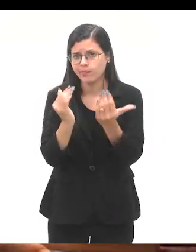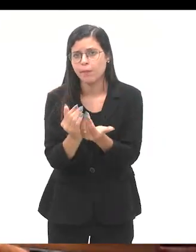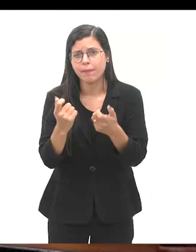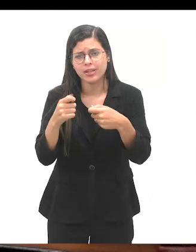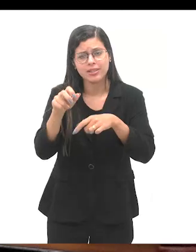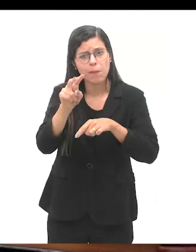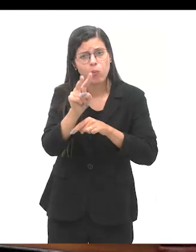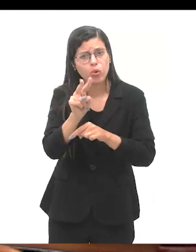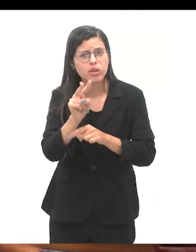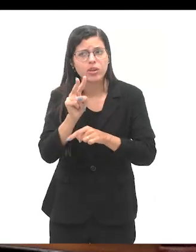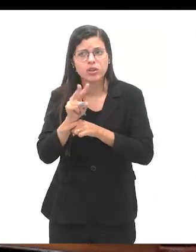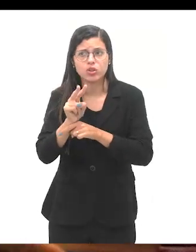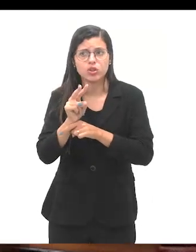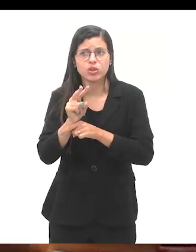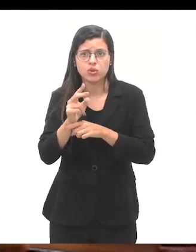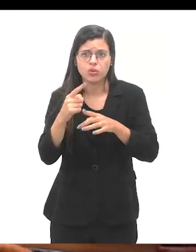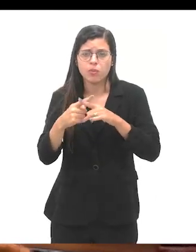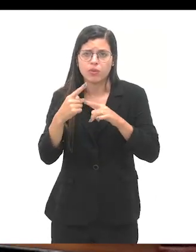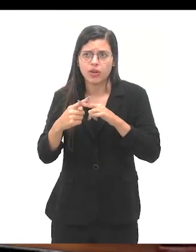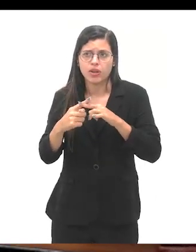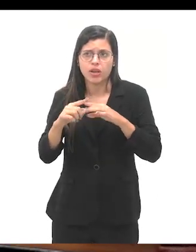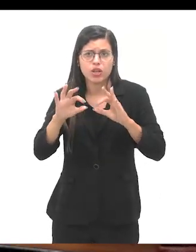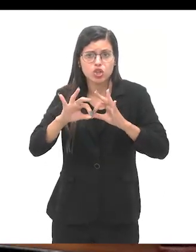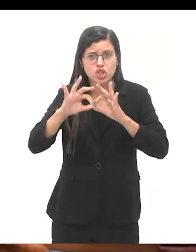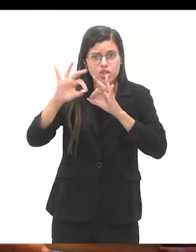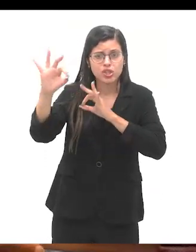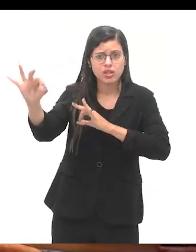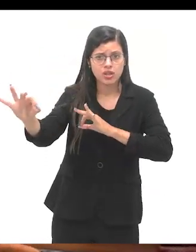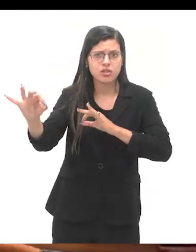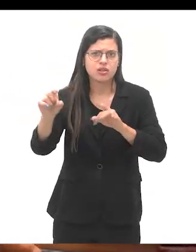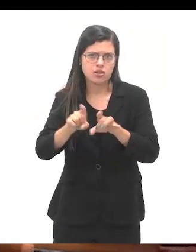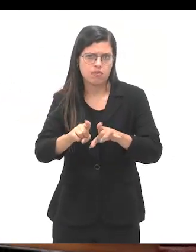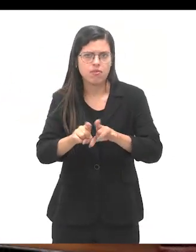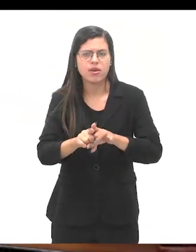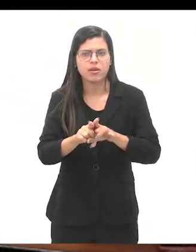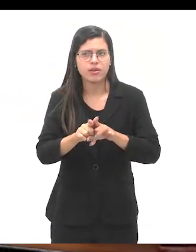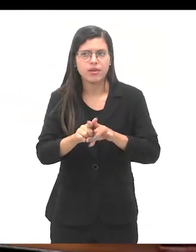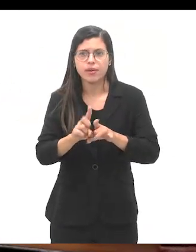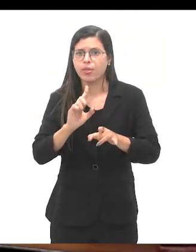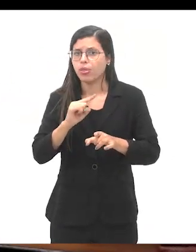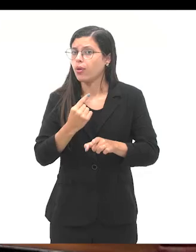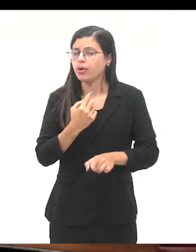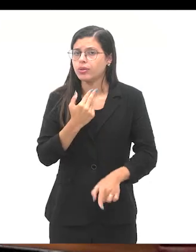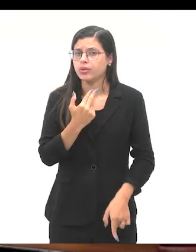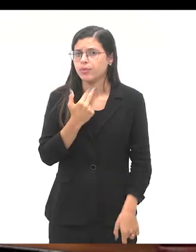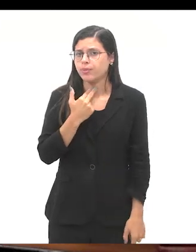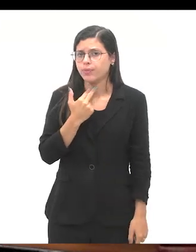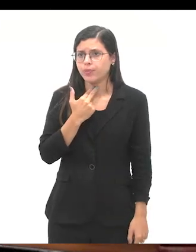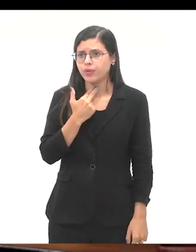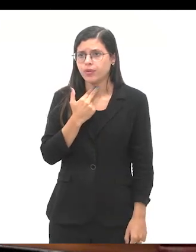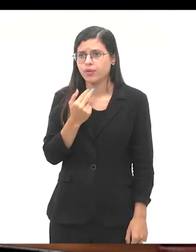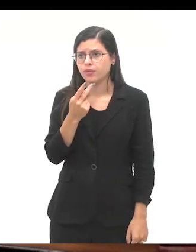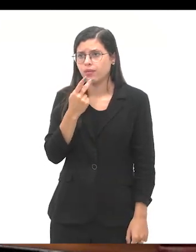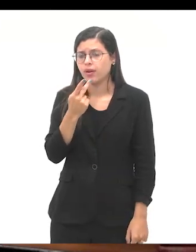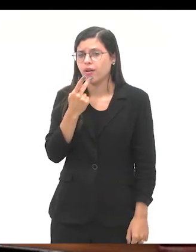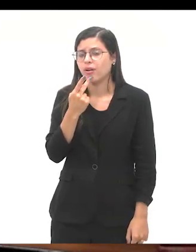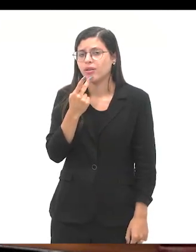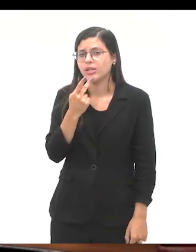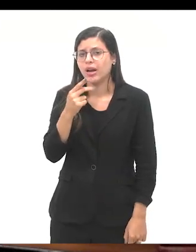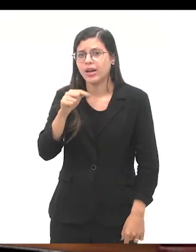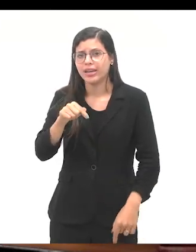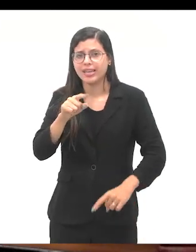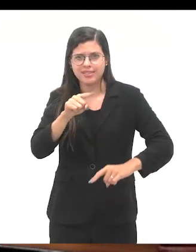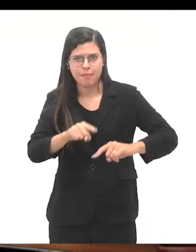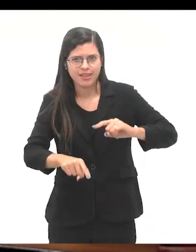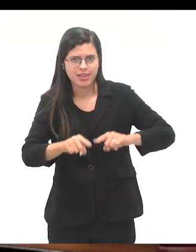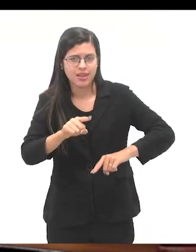até pela distância, né? Pela distância. Não podemos dizer que esses